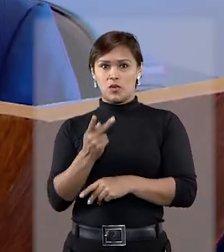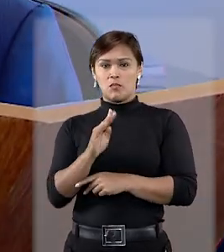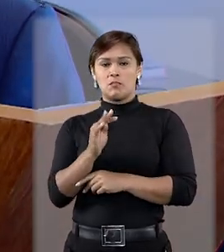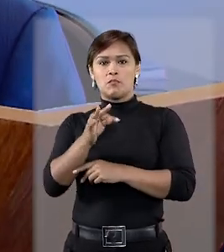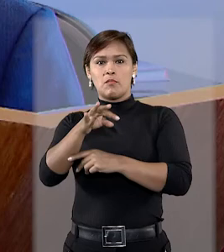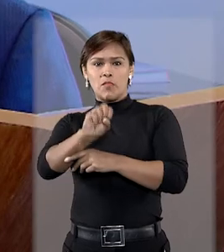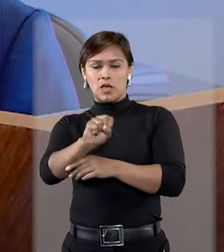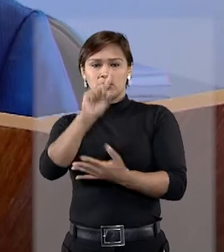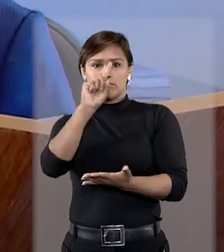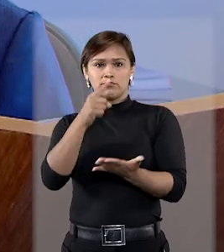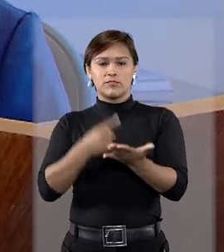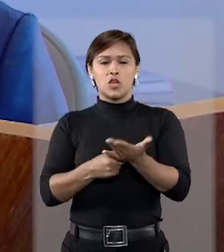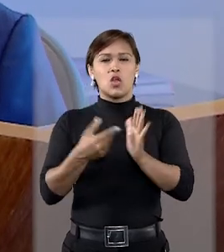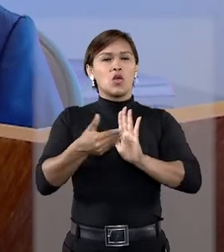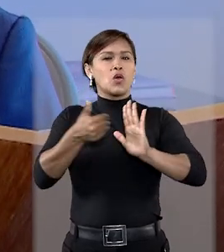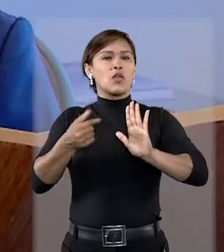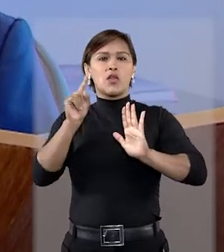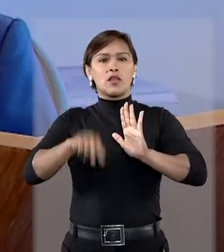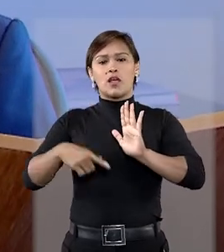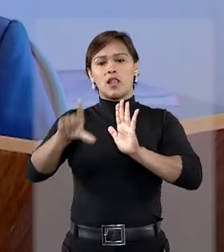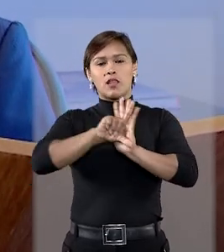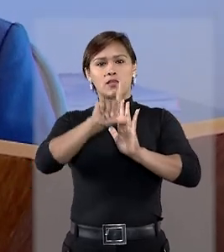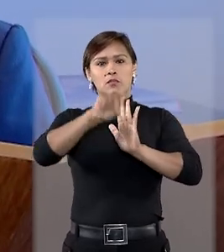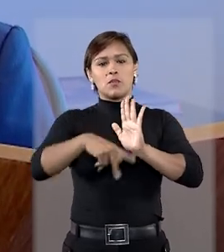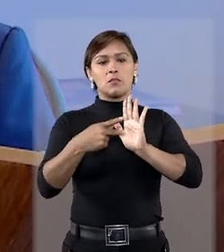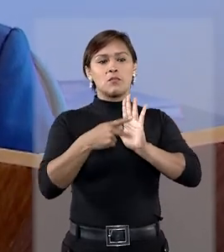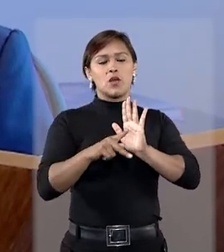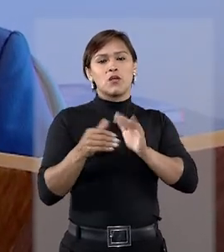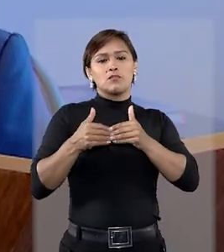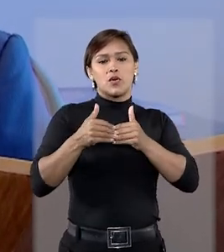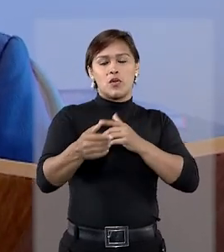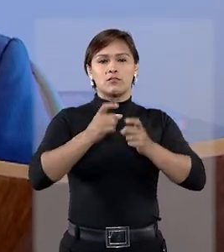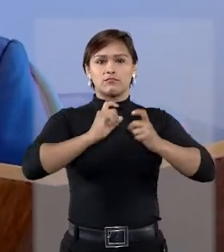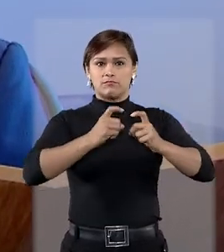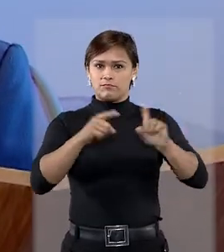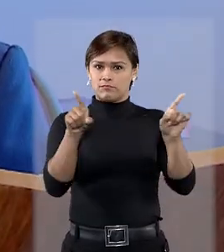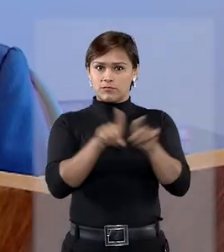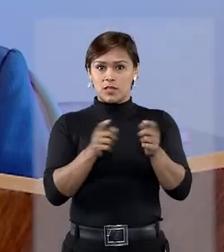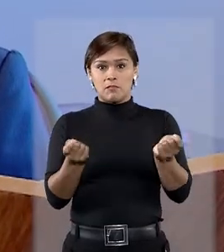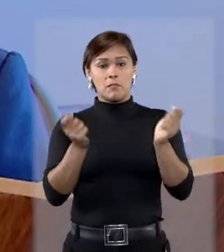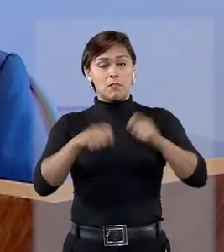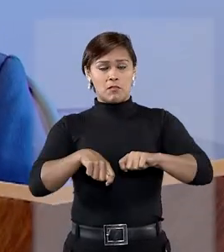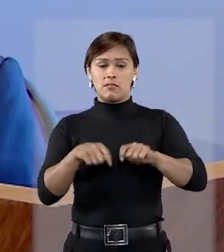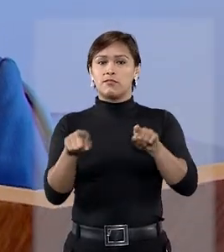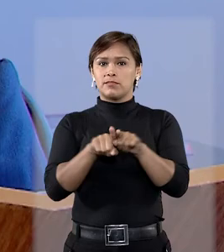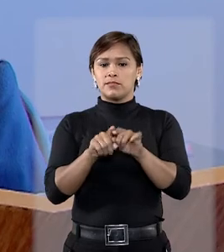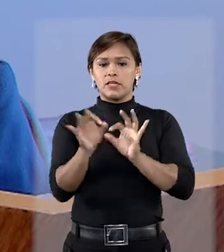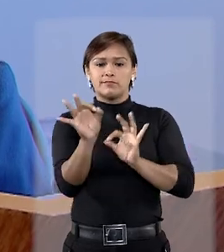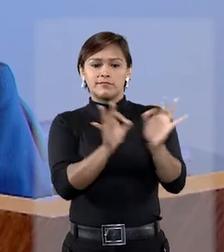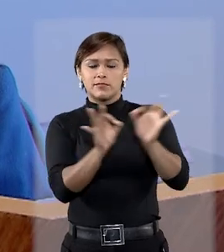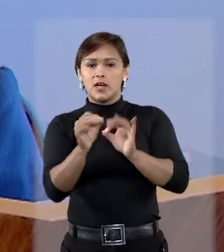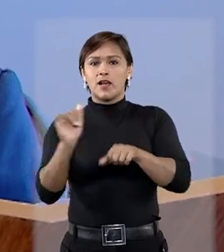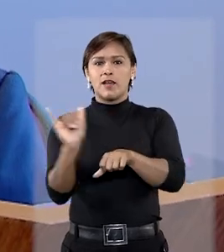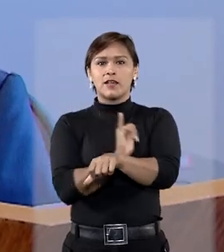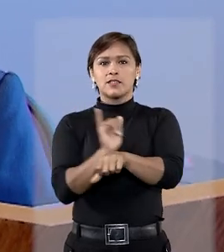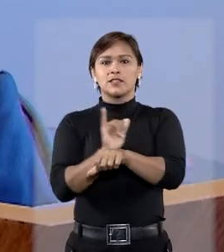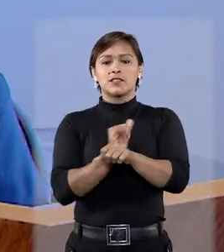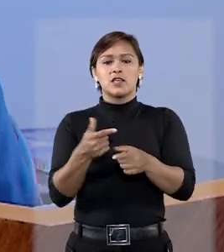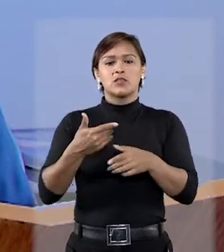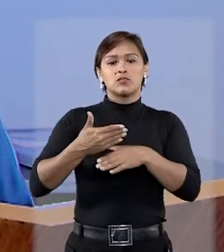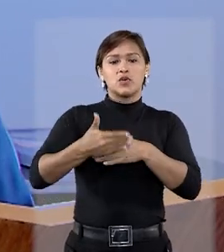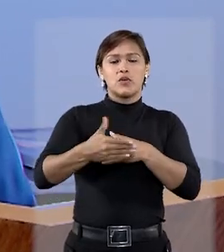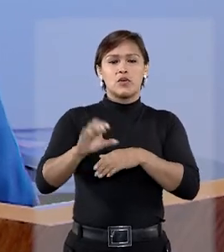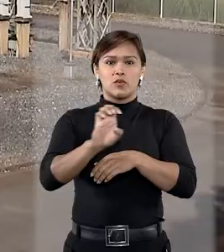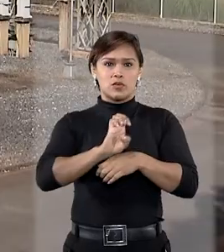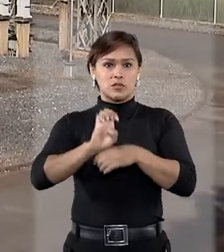Humberto Martins, afirmou que desconsiderar a legitimidade dos atos administrativos pode desordenar a lógica de